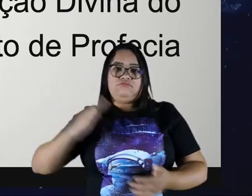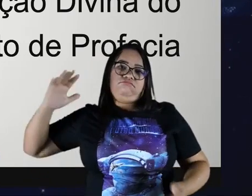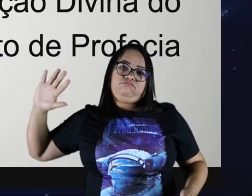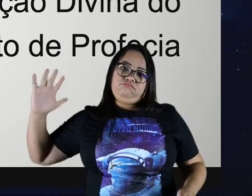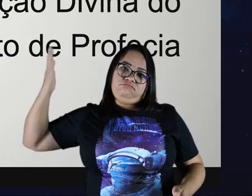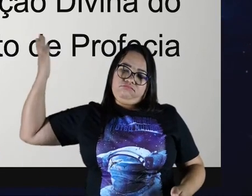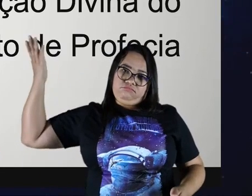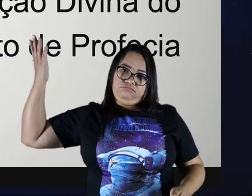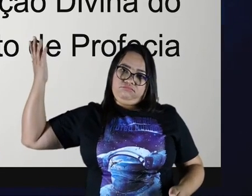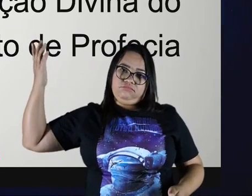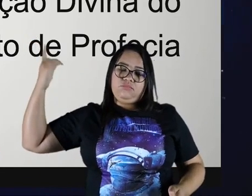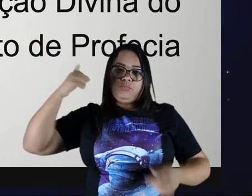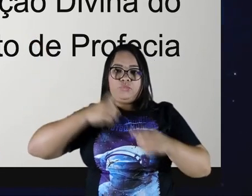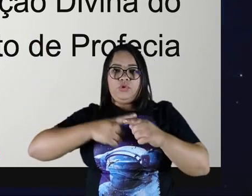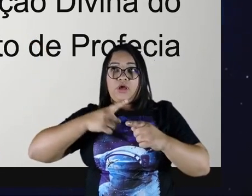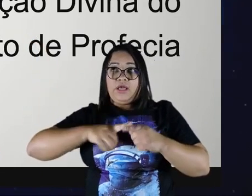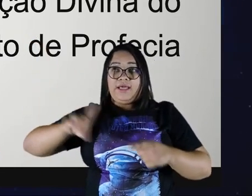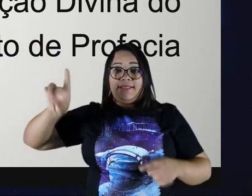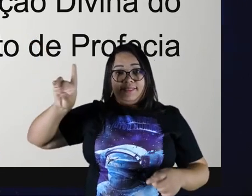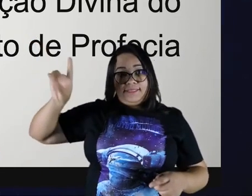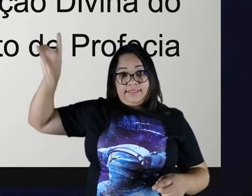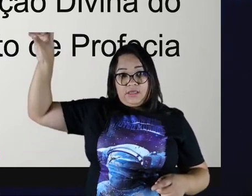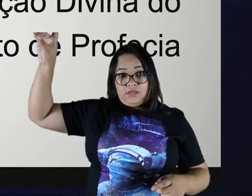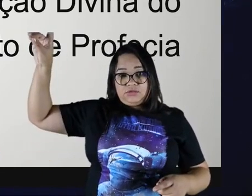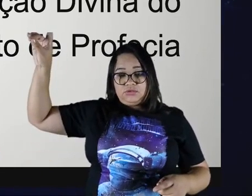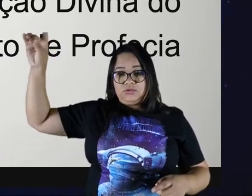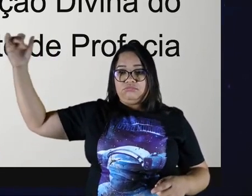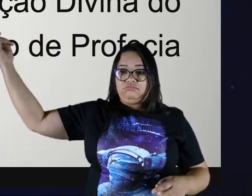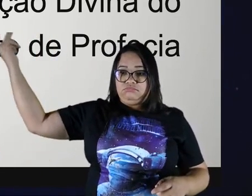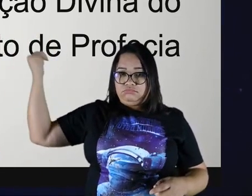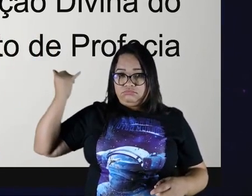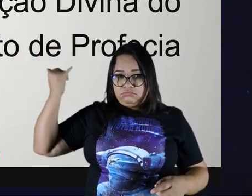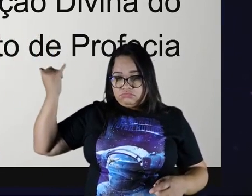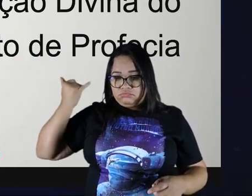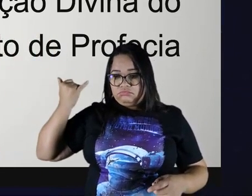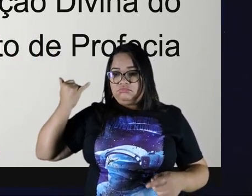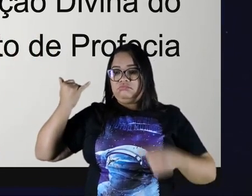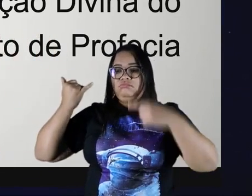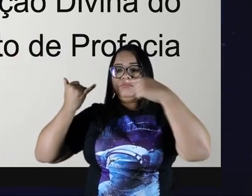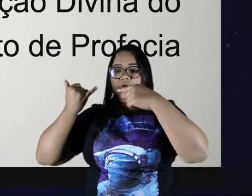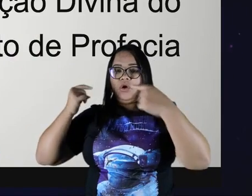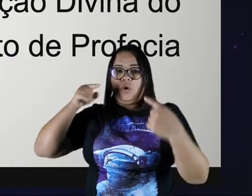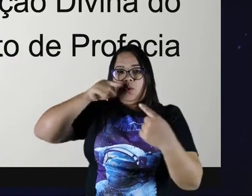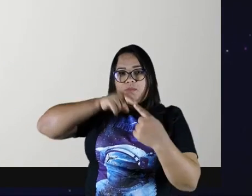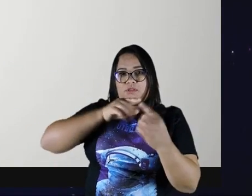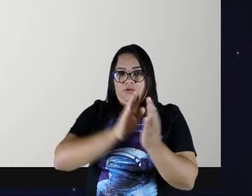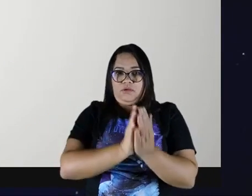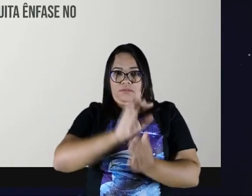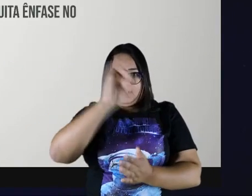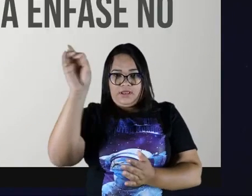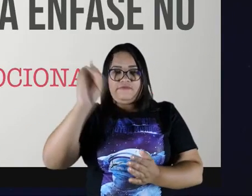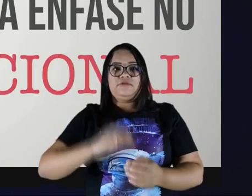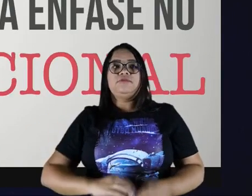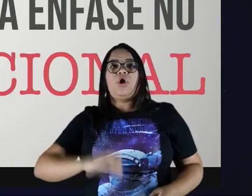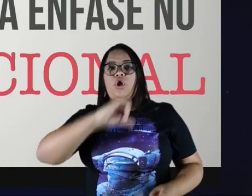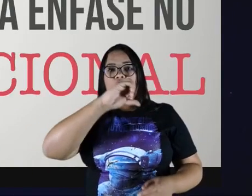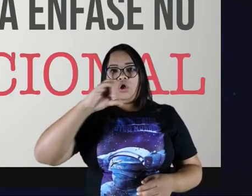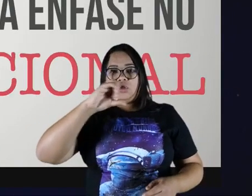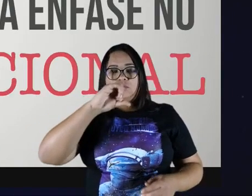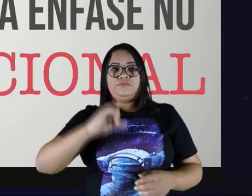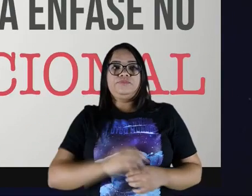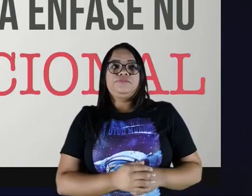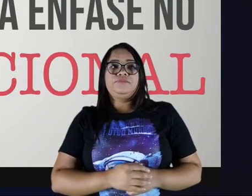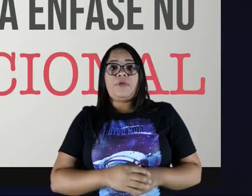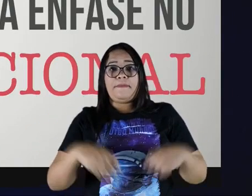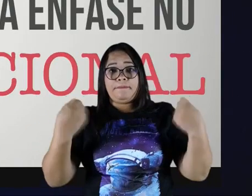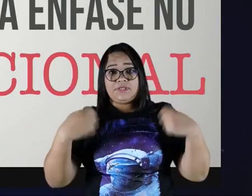de profecia, porque Deus se revela através da sua palavra. Nono, penúltimo, uma